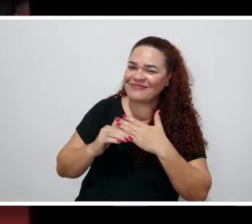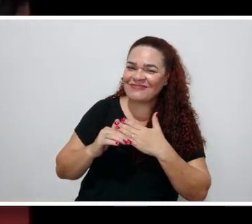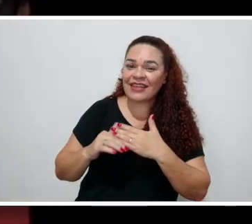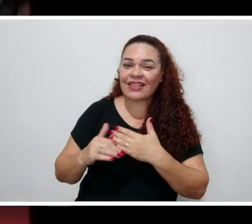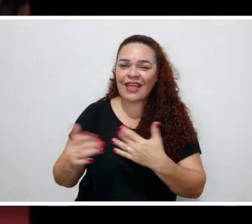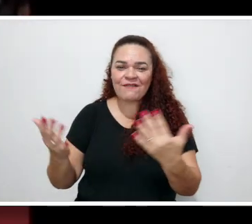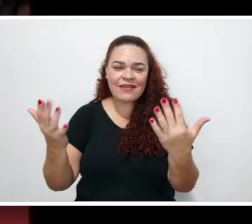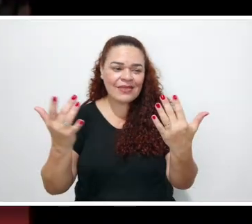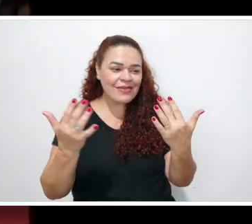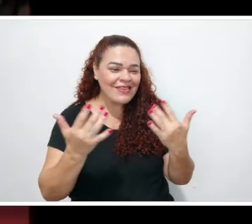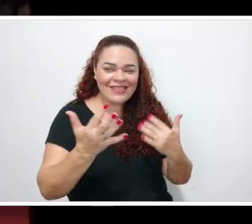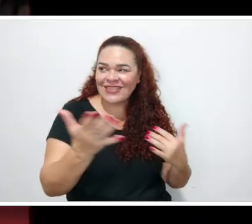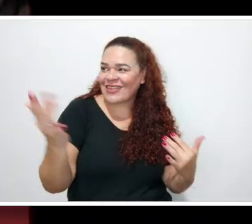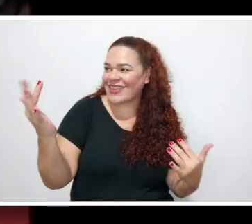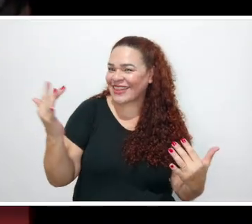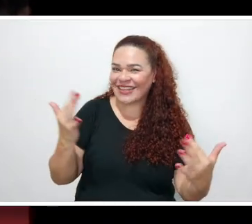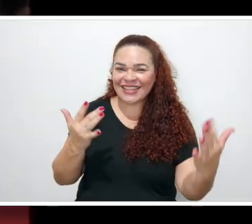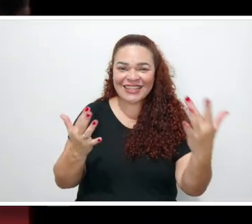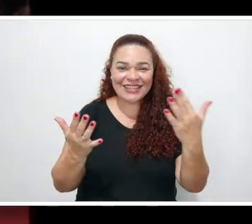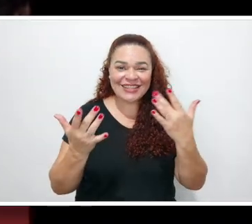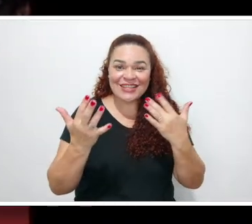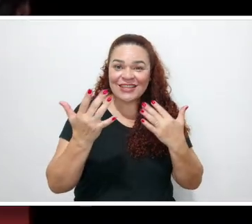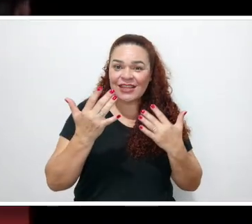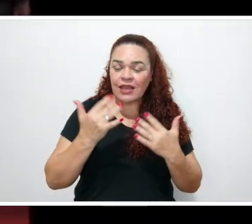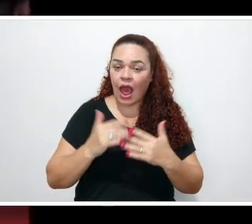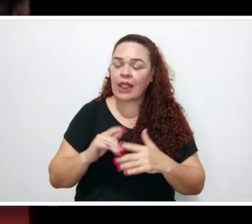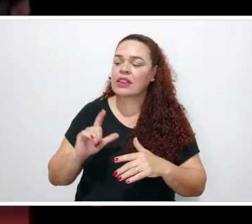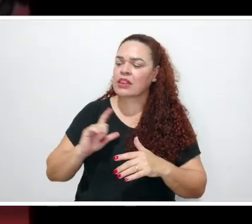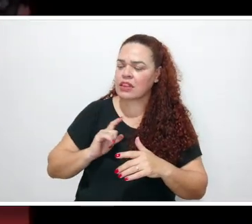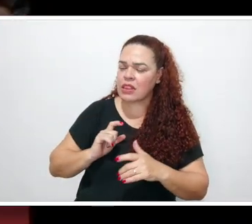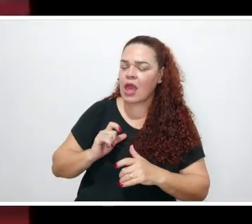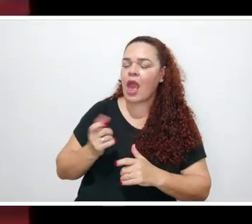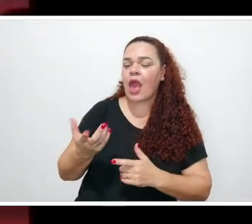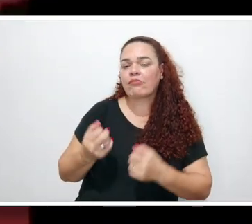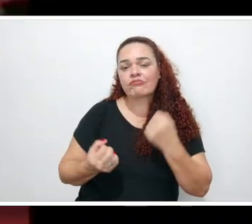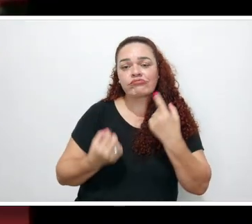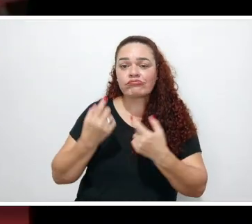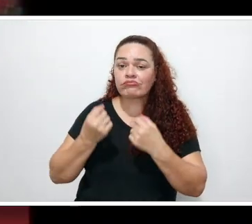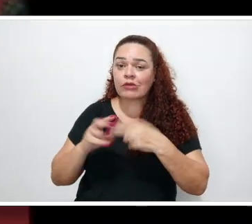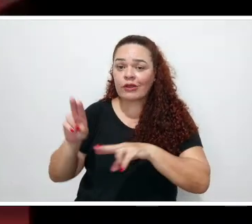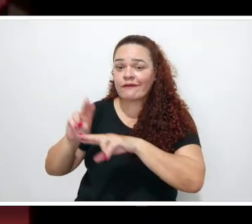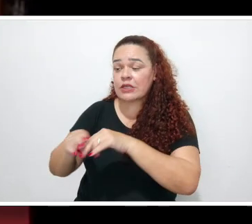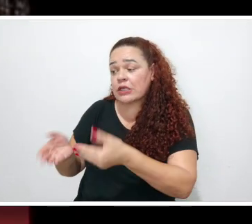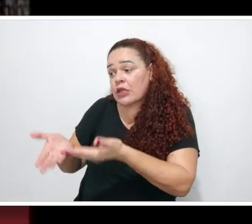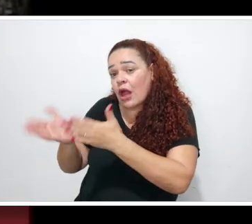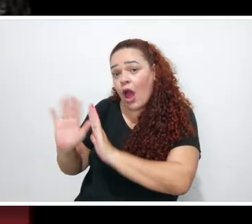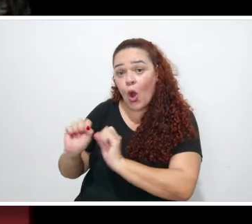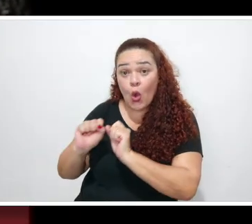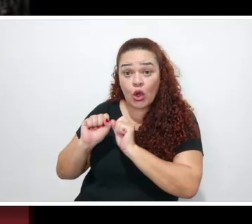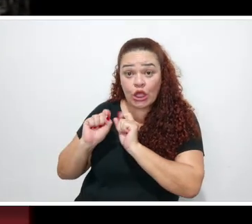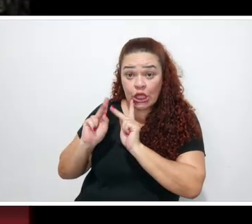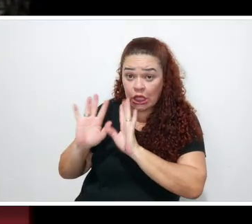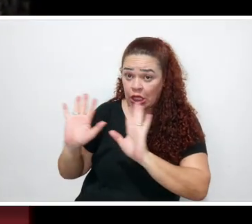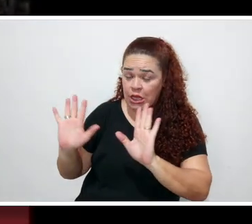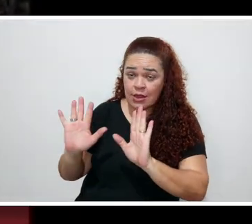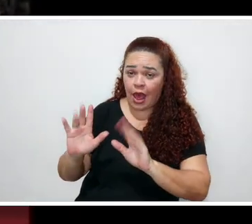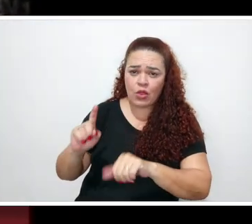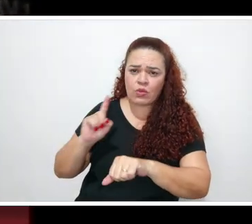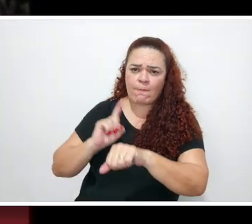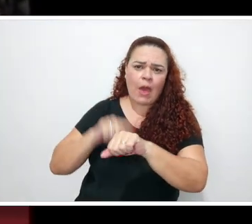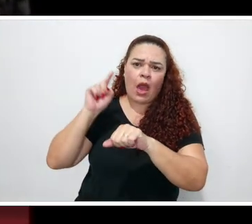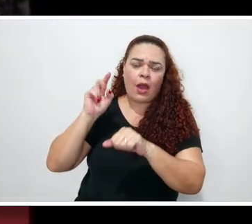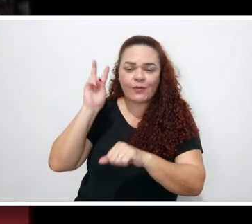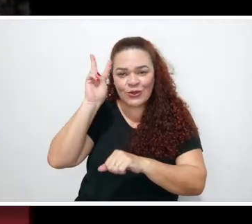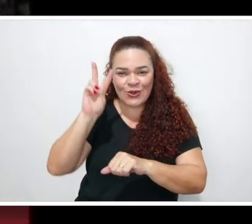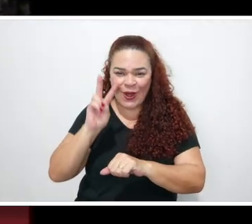juntam também. Outras continuam em suas tarefas, e tudo bem. Não existe a hora da história.